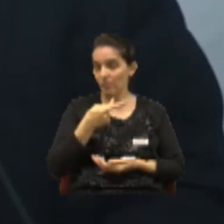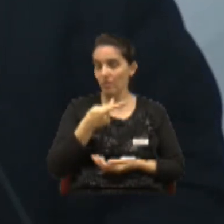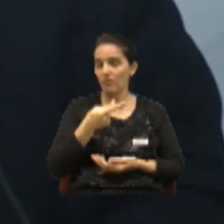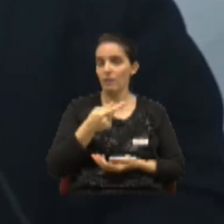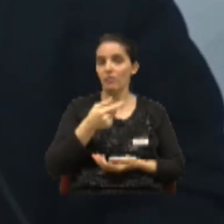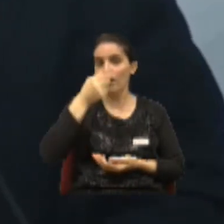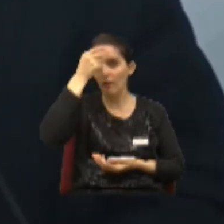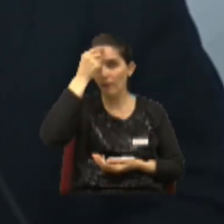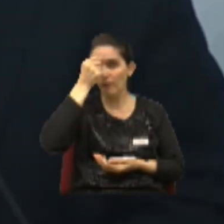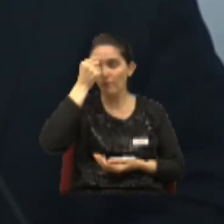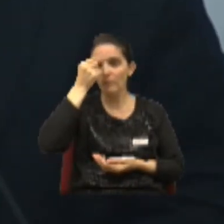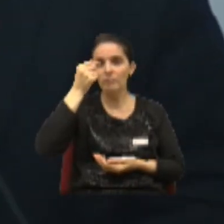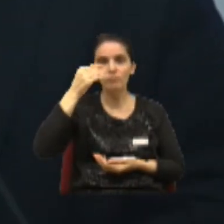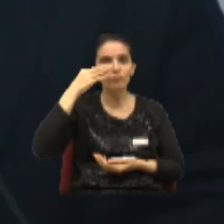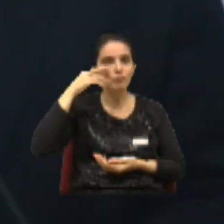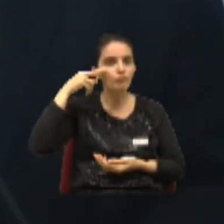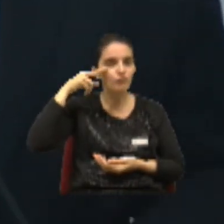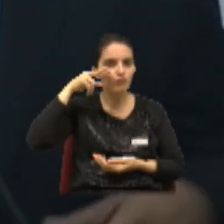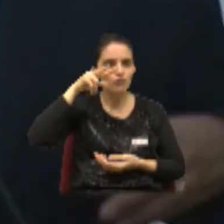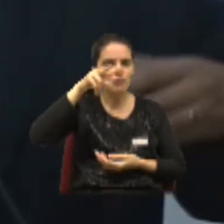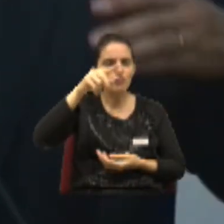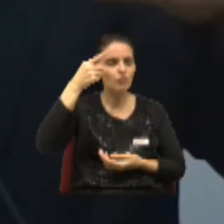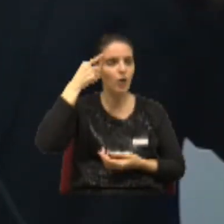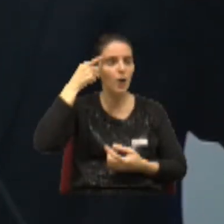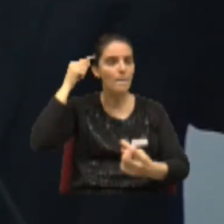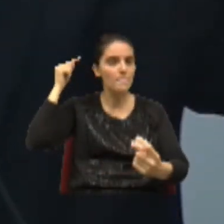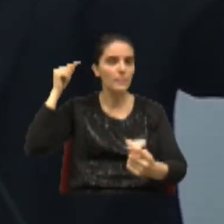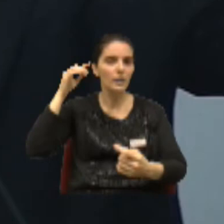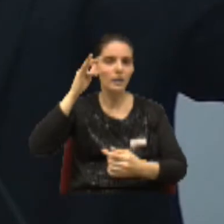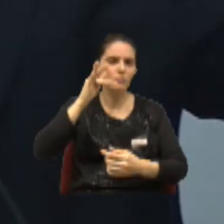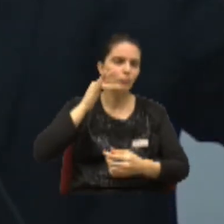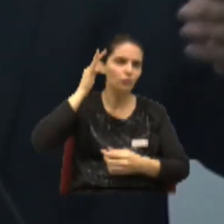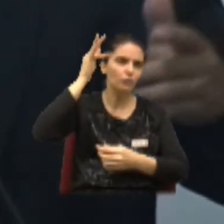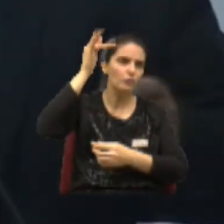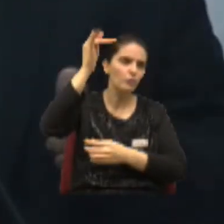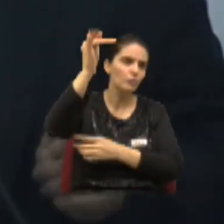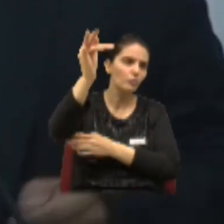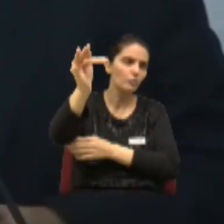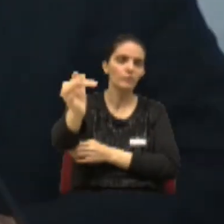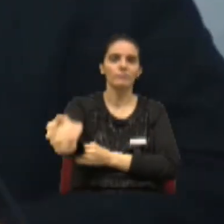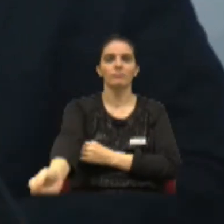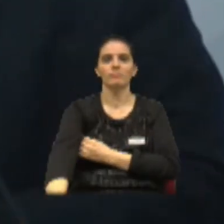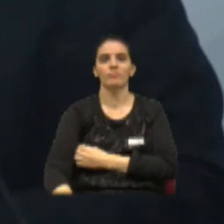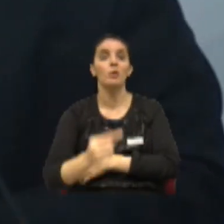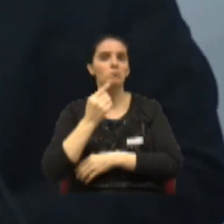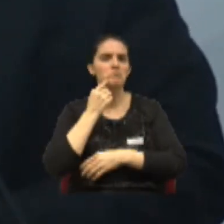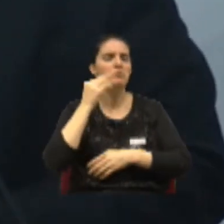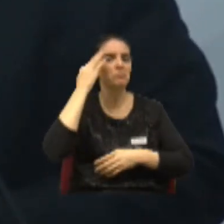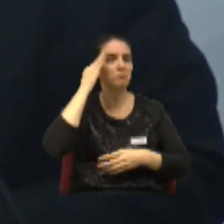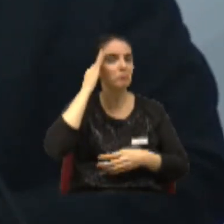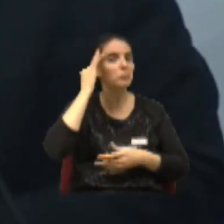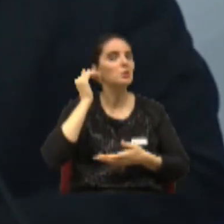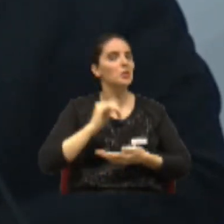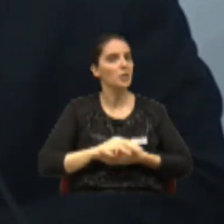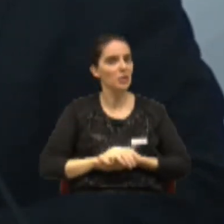que ele é aquele visionário. Ele é aquele cara que pensa lá na frente. E eu entendo o senhor, doutor Rafael, quando o